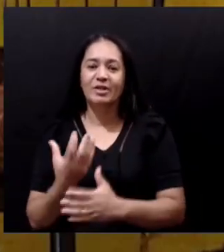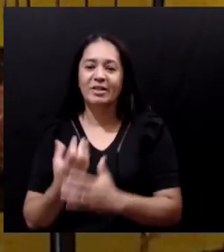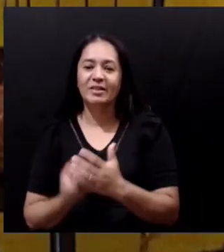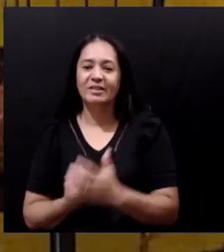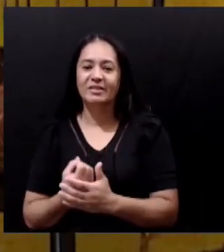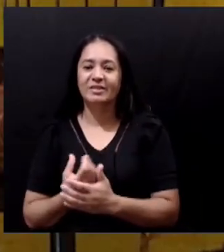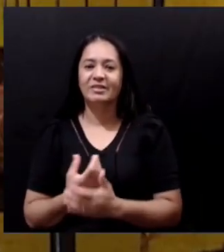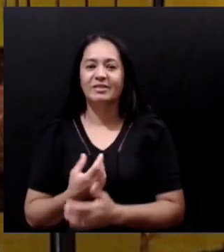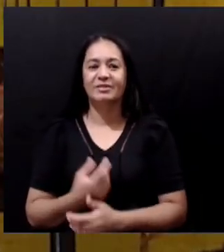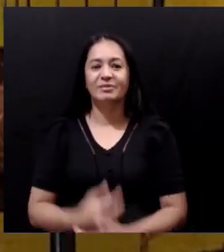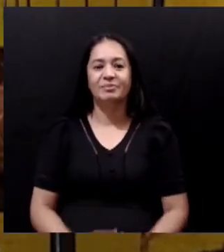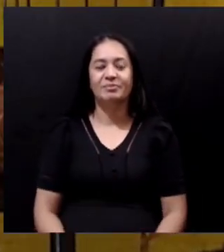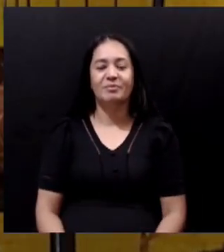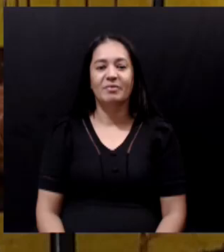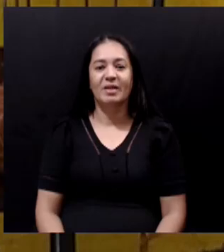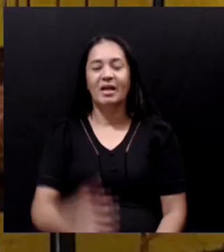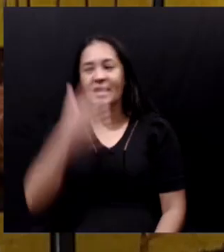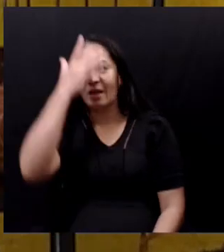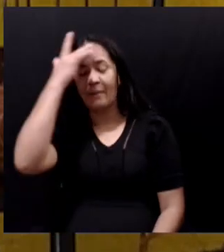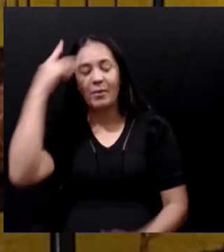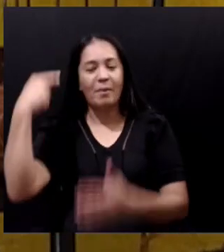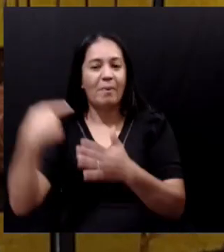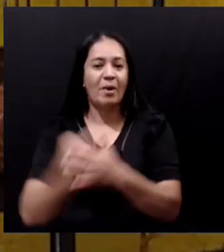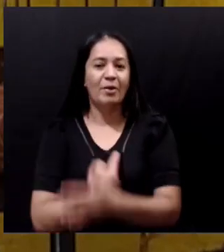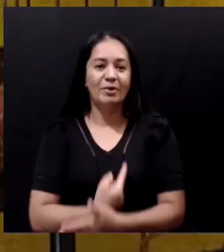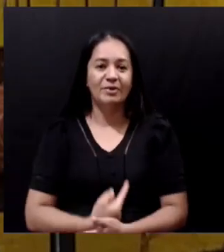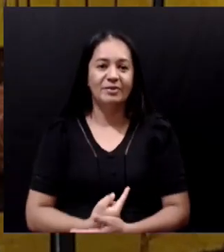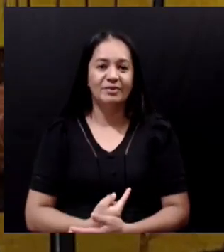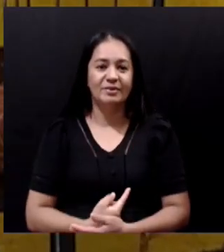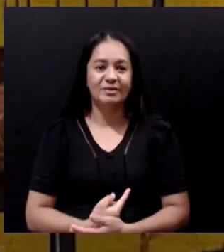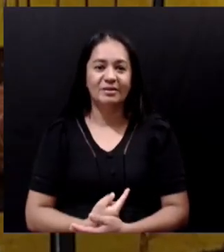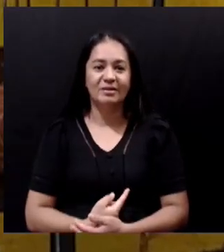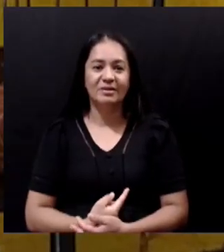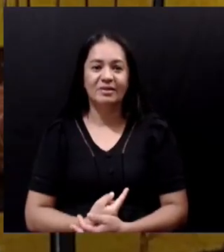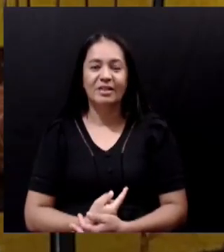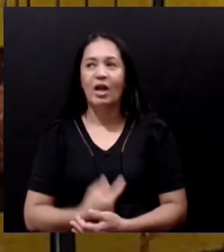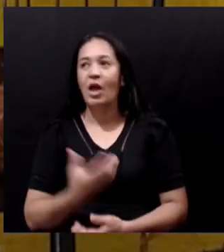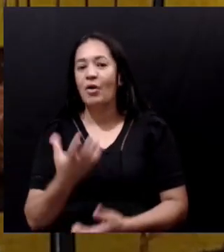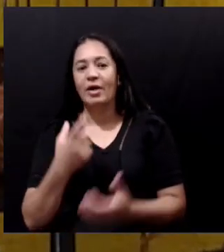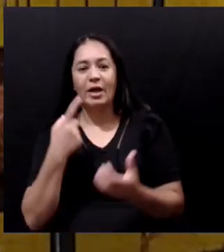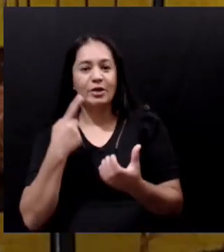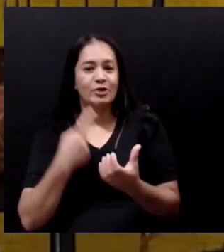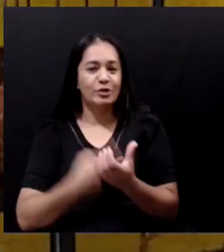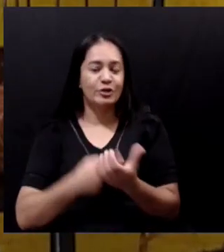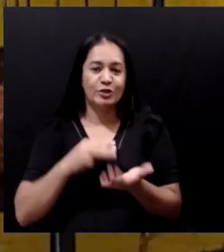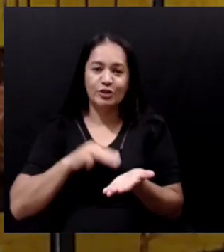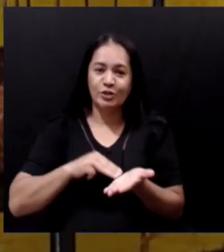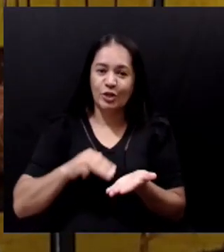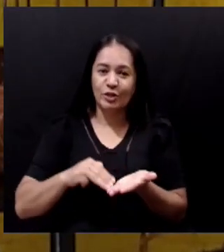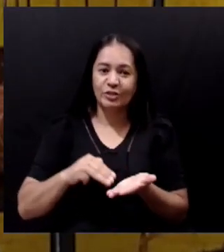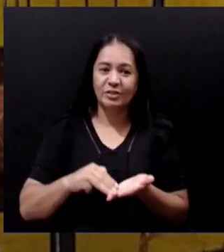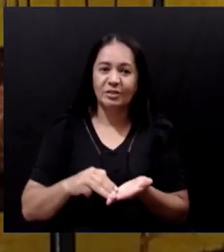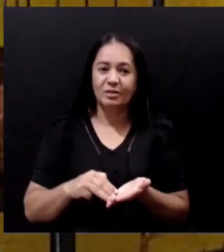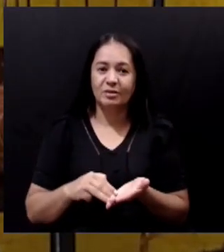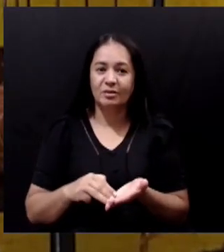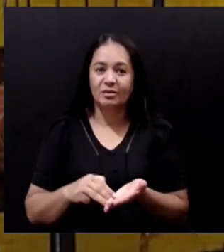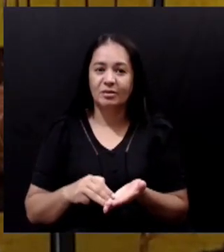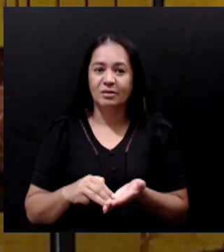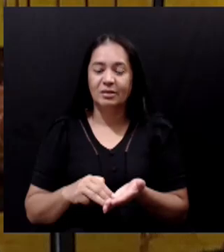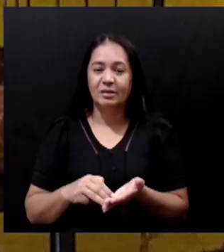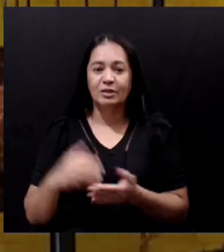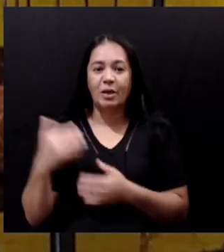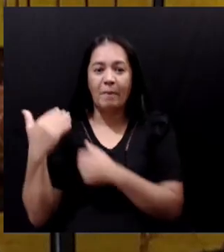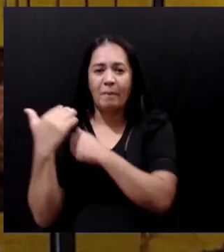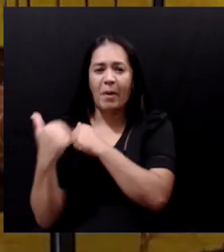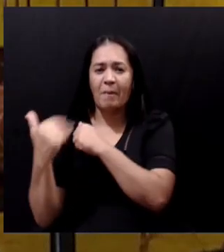aí o pessoal perguntava, aí falava que era pastel de hot dog. Quando a gente pensou que não, minha filha, o pessoal estava chamando a gente, o pessoal vinha buscar